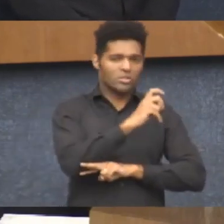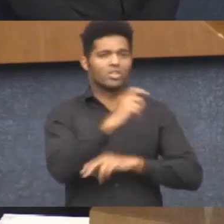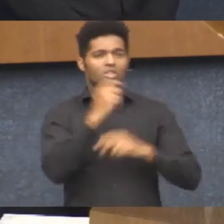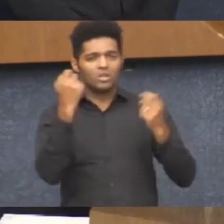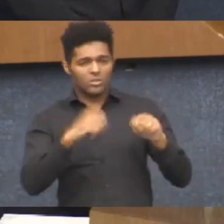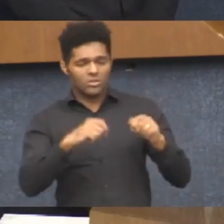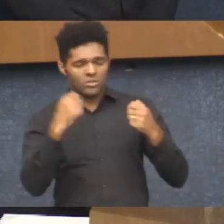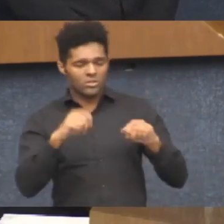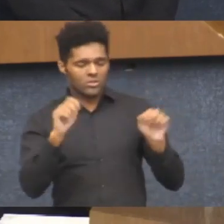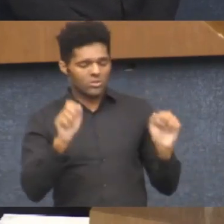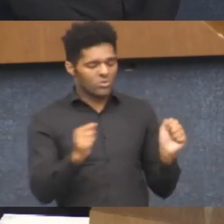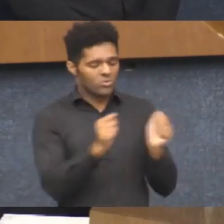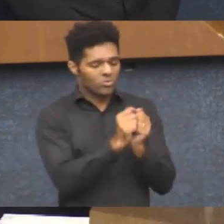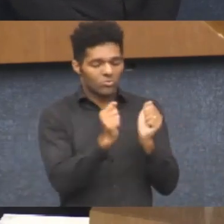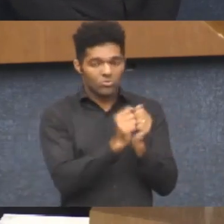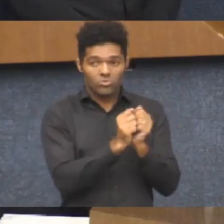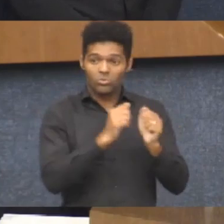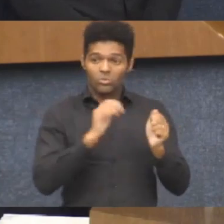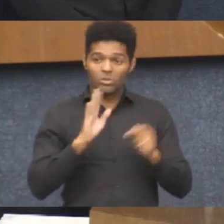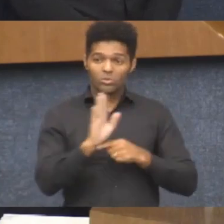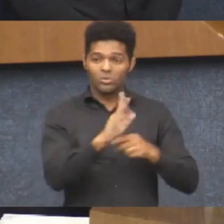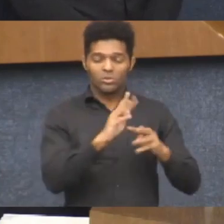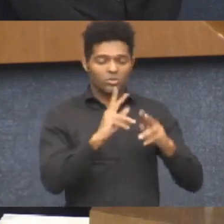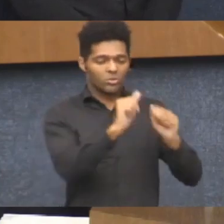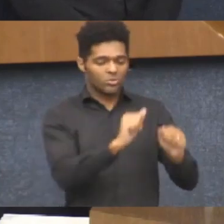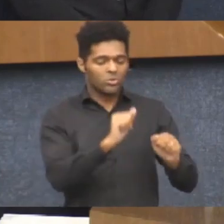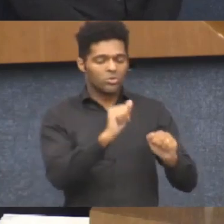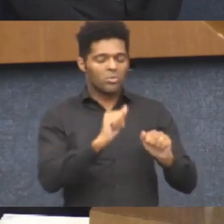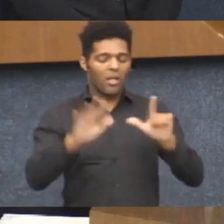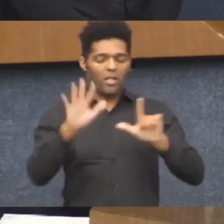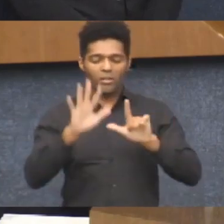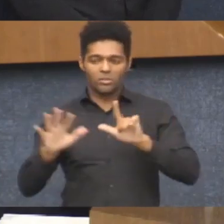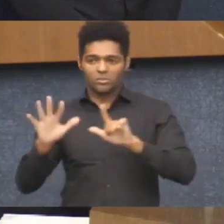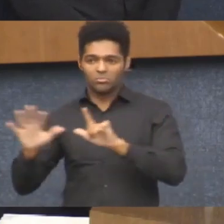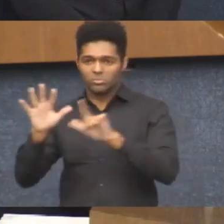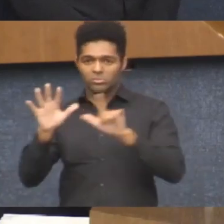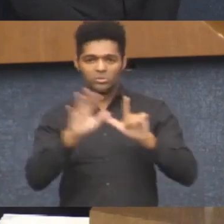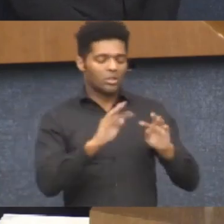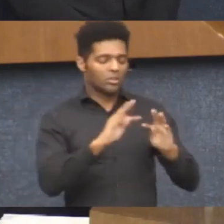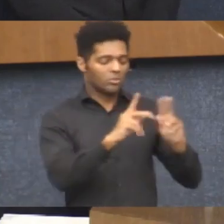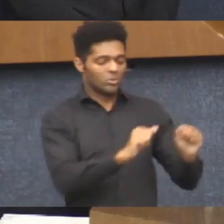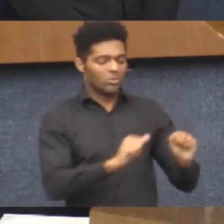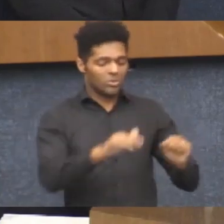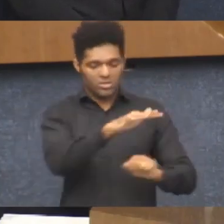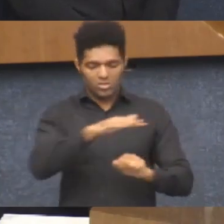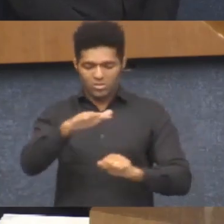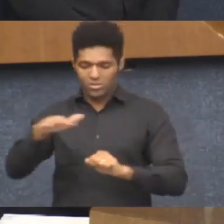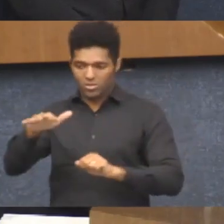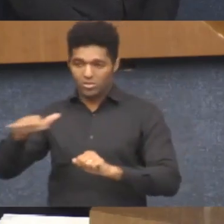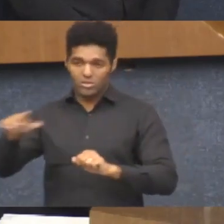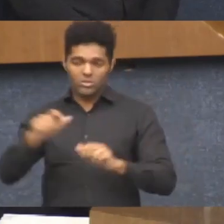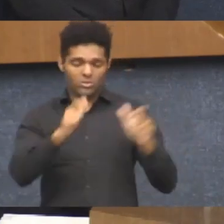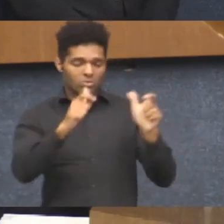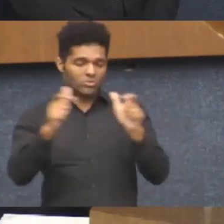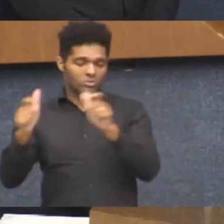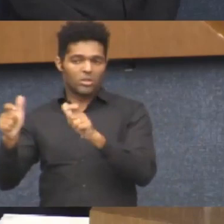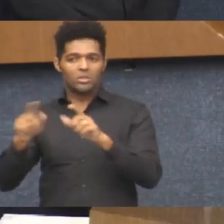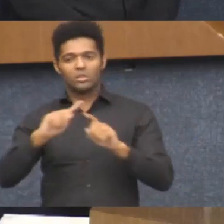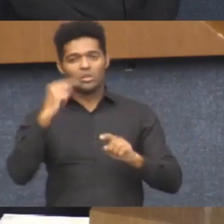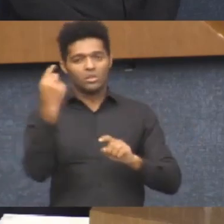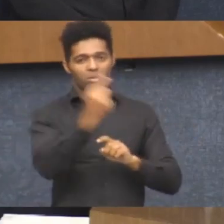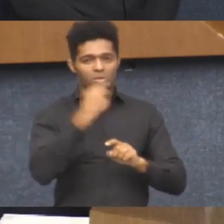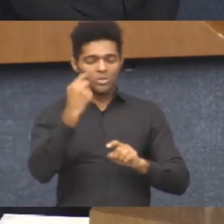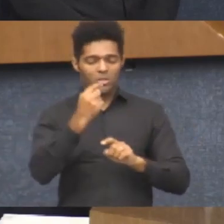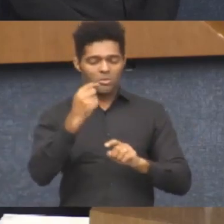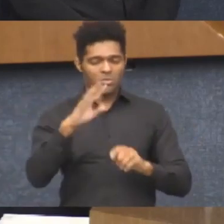fazer e desenhar e redesenhar o seu mapa, vários territórios sobrepostos, na verdade, né? Então, a gente chegou aí numa conclusão